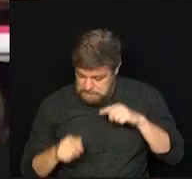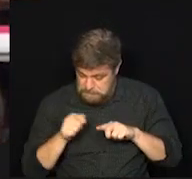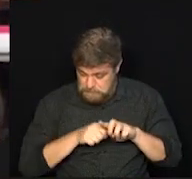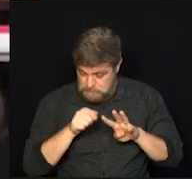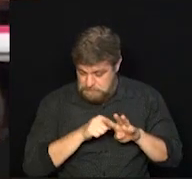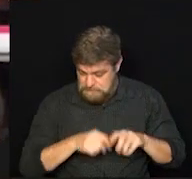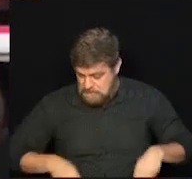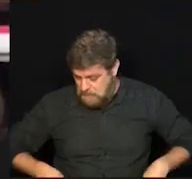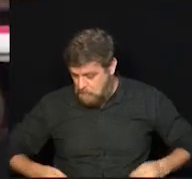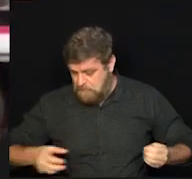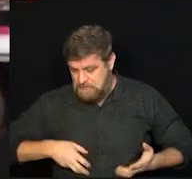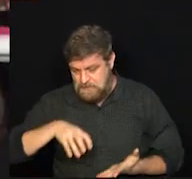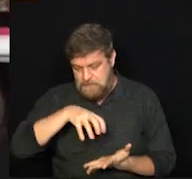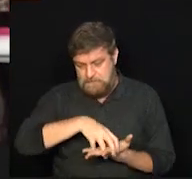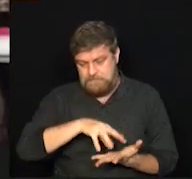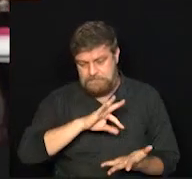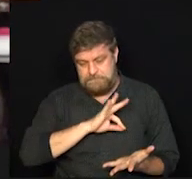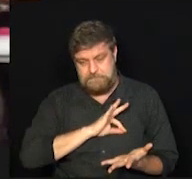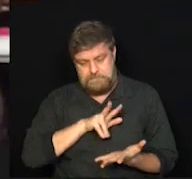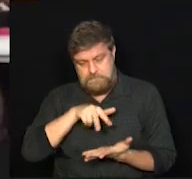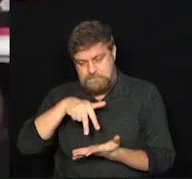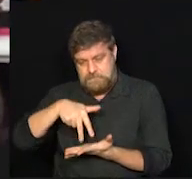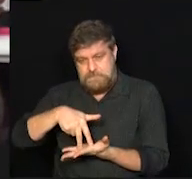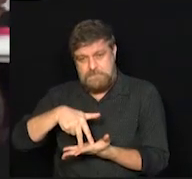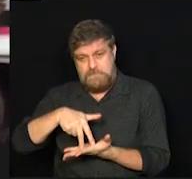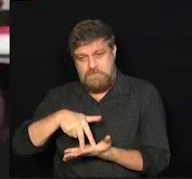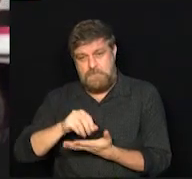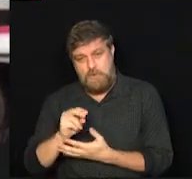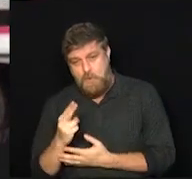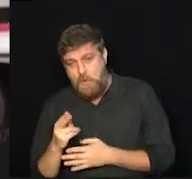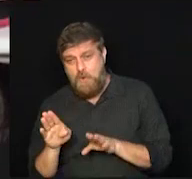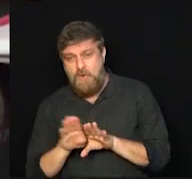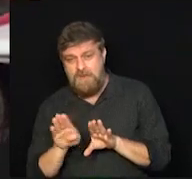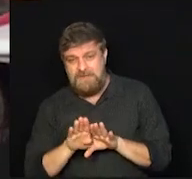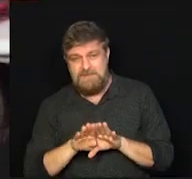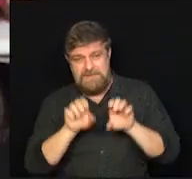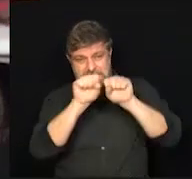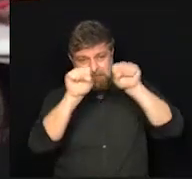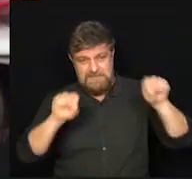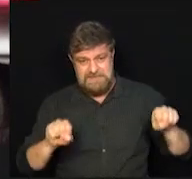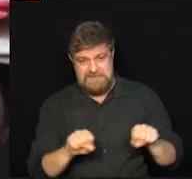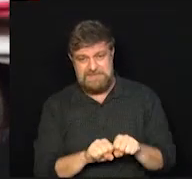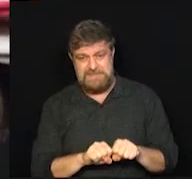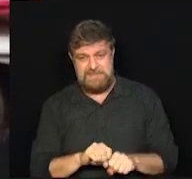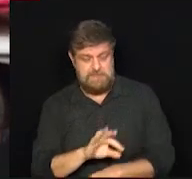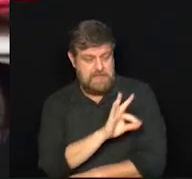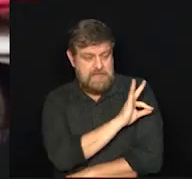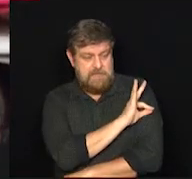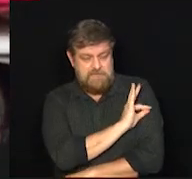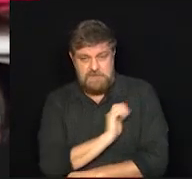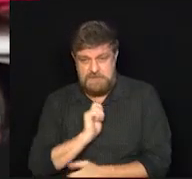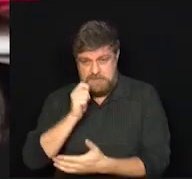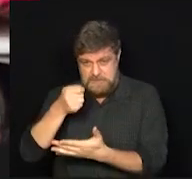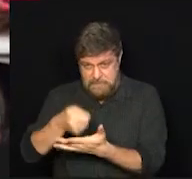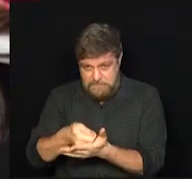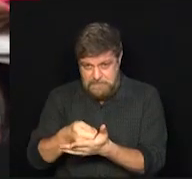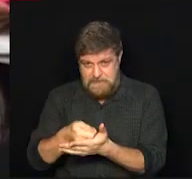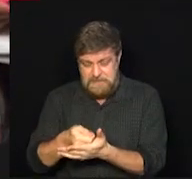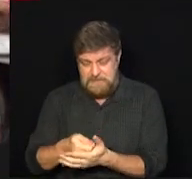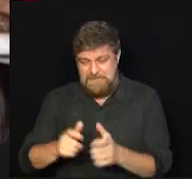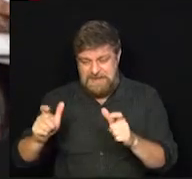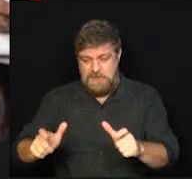da Guarda guarda ou então dá do sistema de segurança que a prefeitura já paga para o quarto de